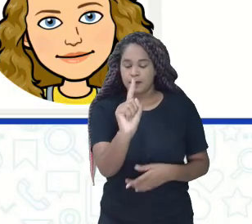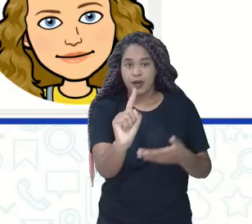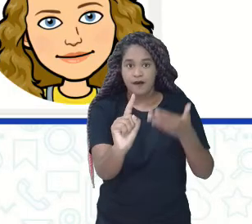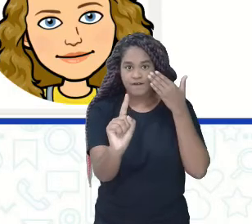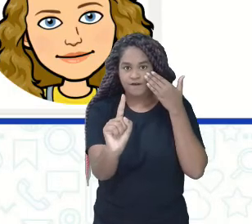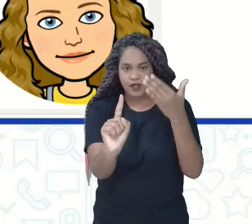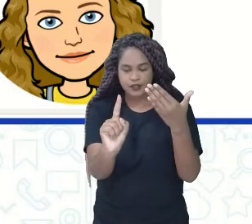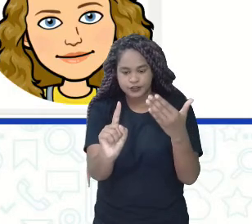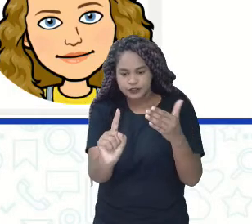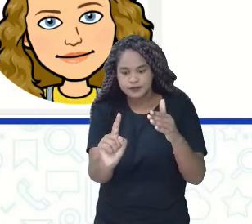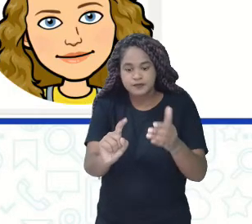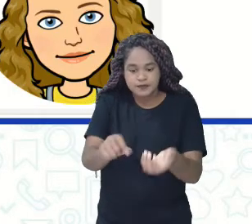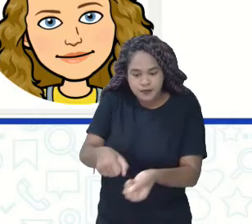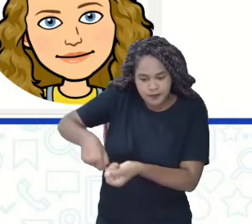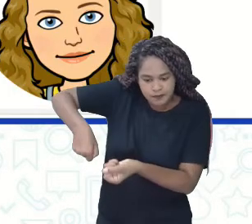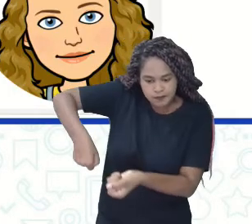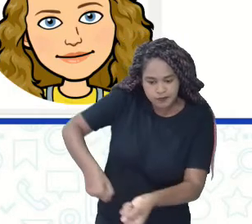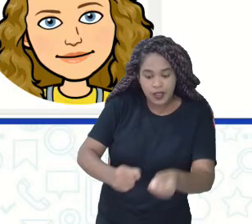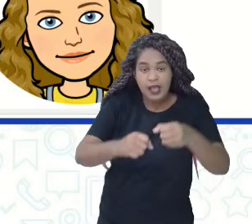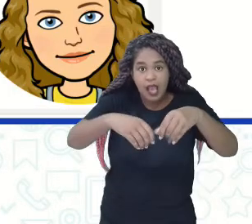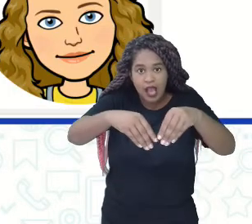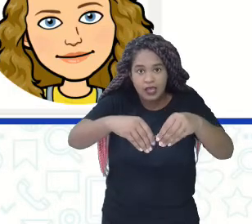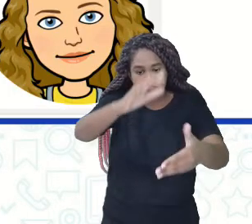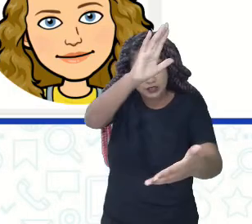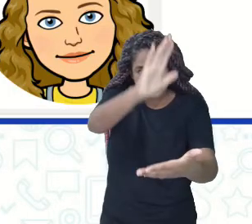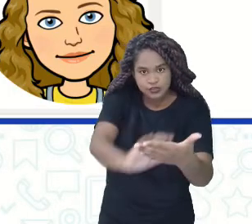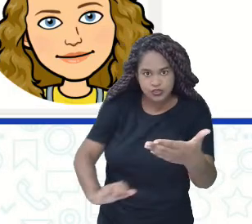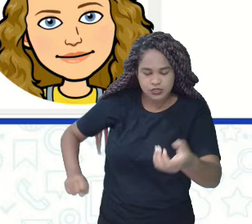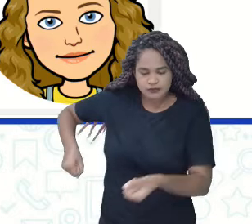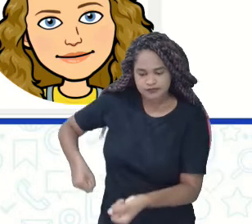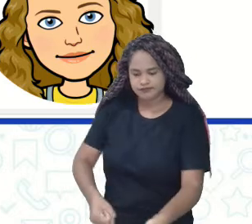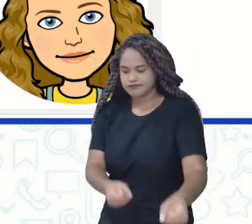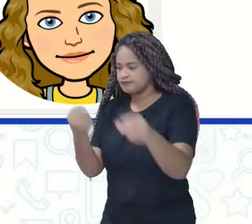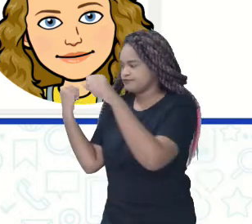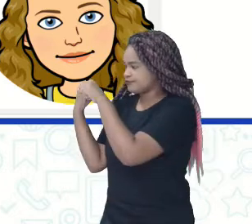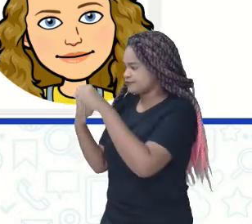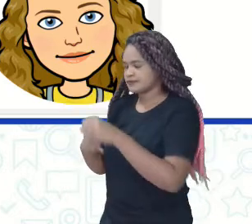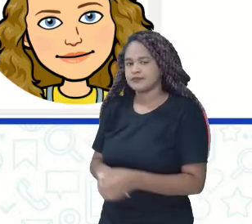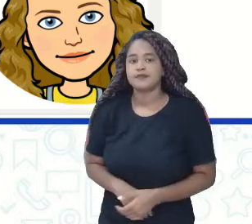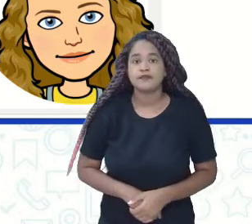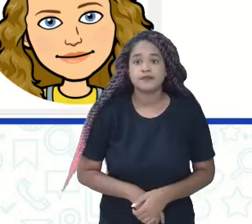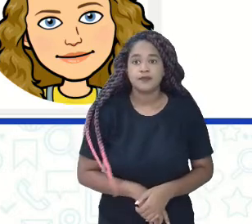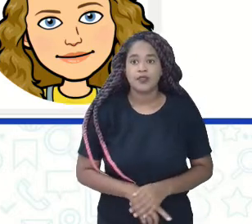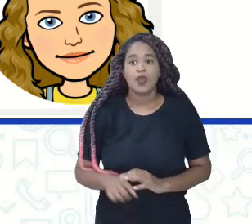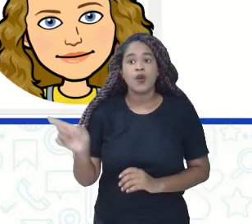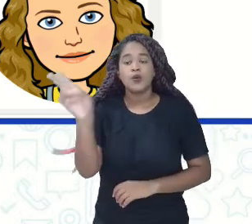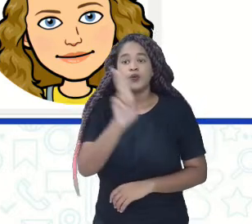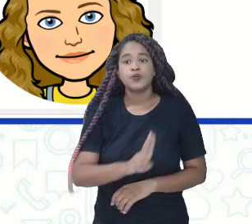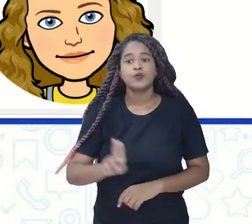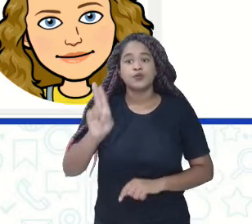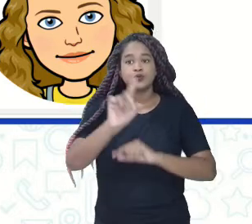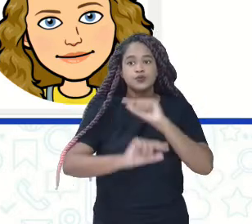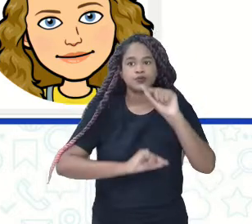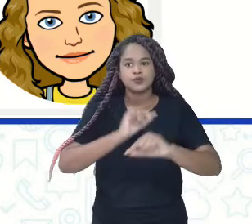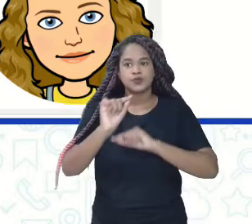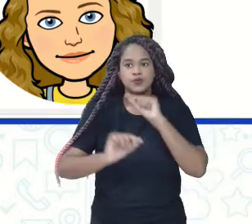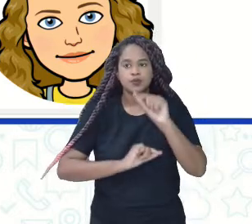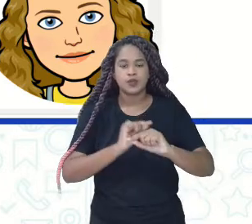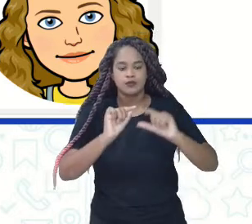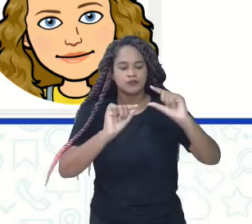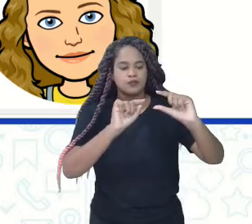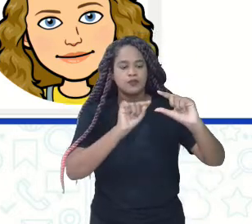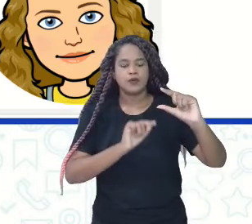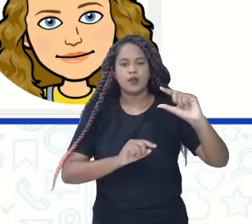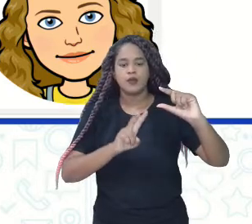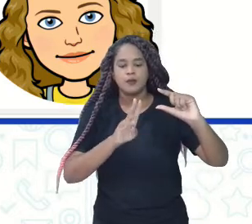uma pazinha de terra. Com esses botõezinhos que aparecem aqui, ó, no cantinho, nos blocos, tá vendo? No bloco tem, a gente pode